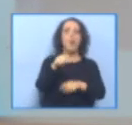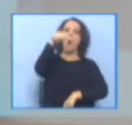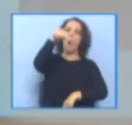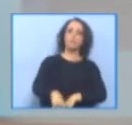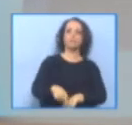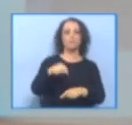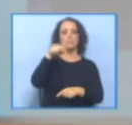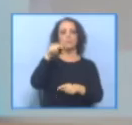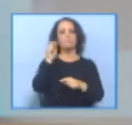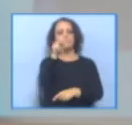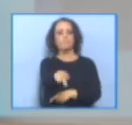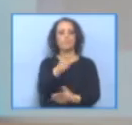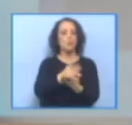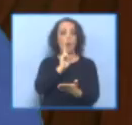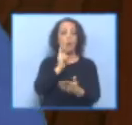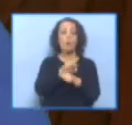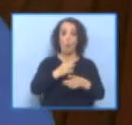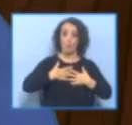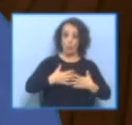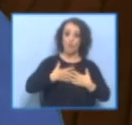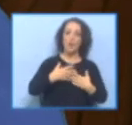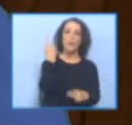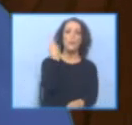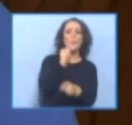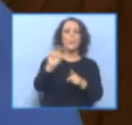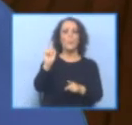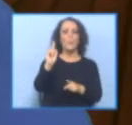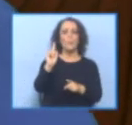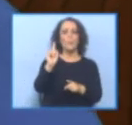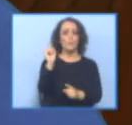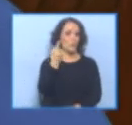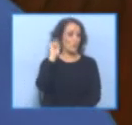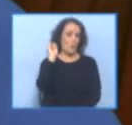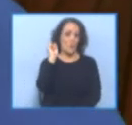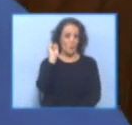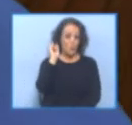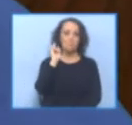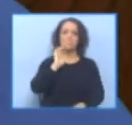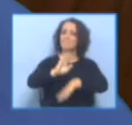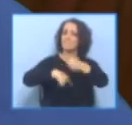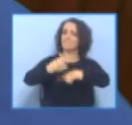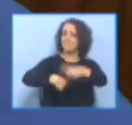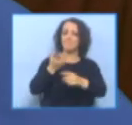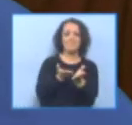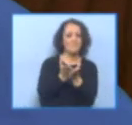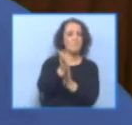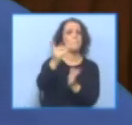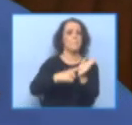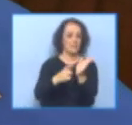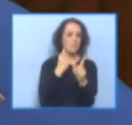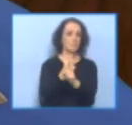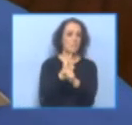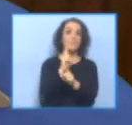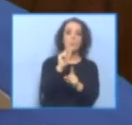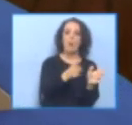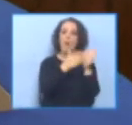mas também uma continuidade, porque o voluntariado não é uma coisa que se faça num dia e que acabe, não é? Porque vai ser sempre preciso. E também